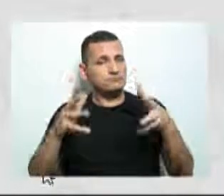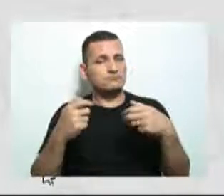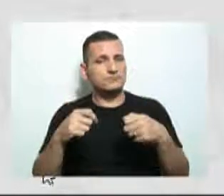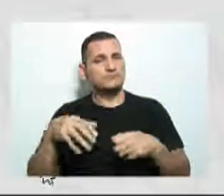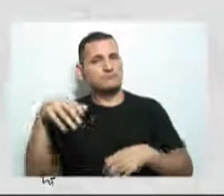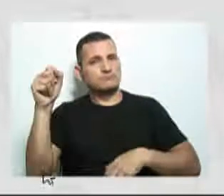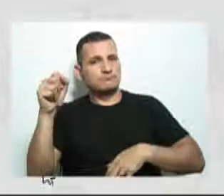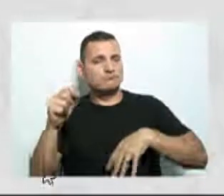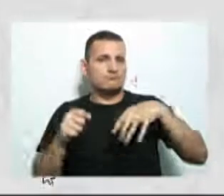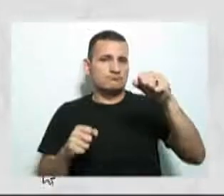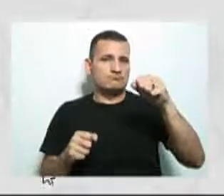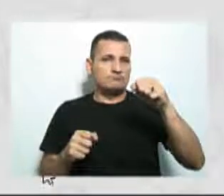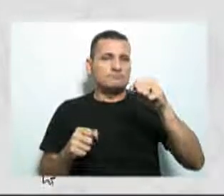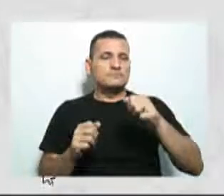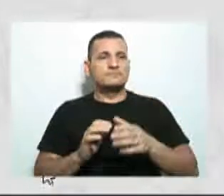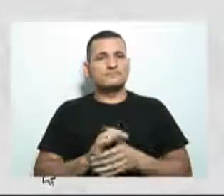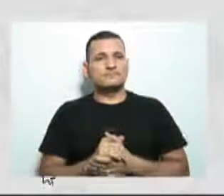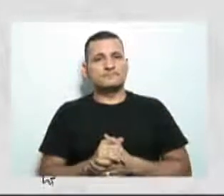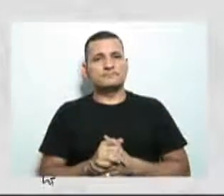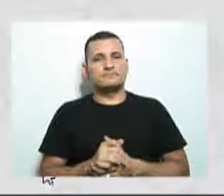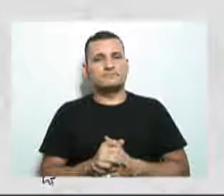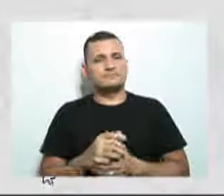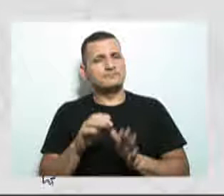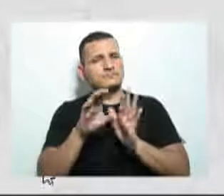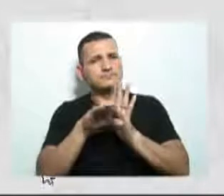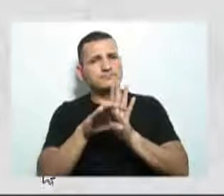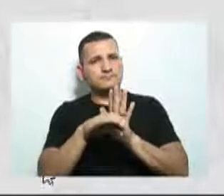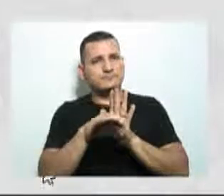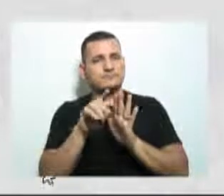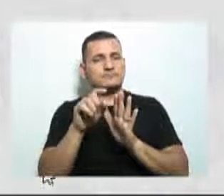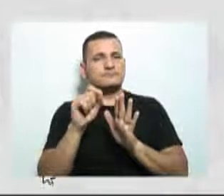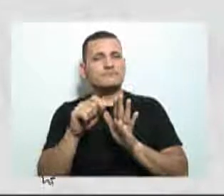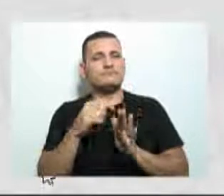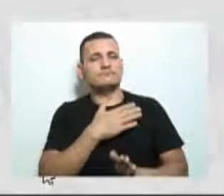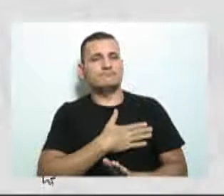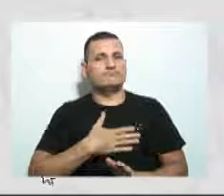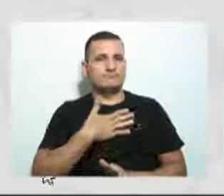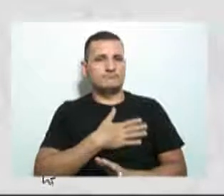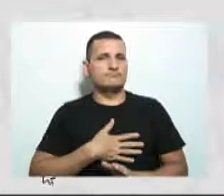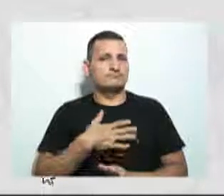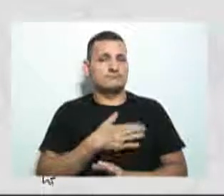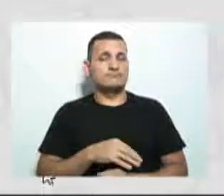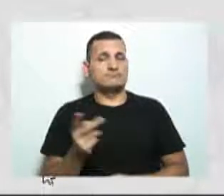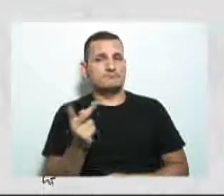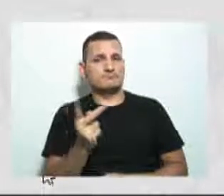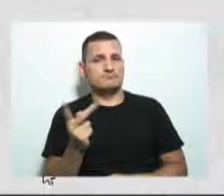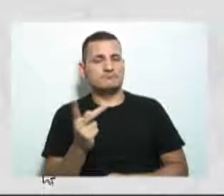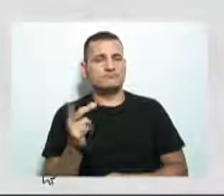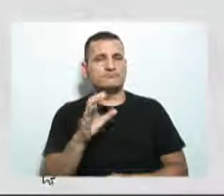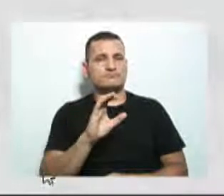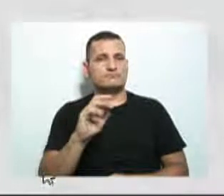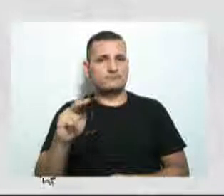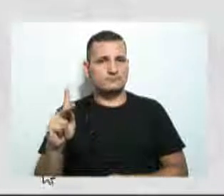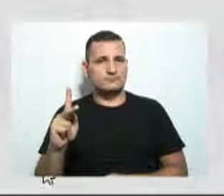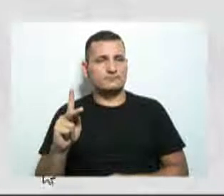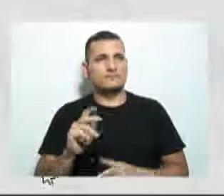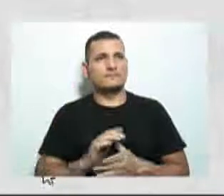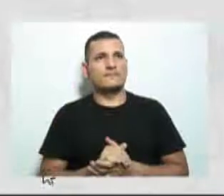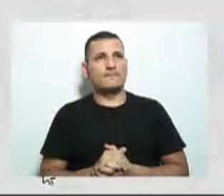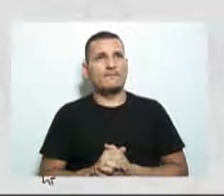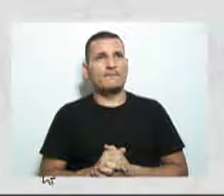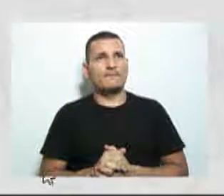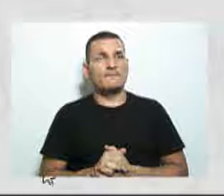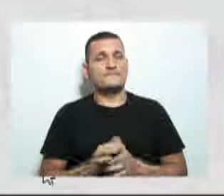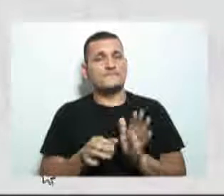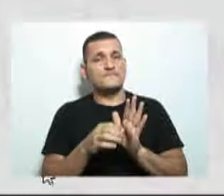ganhar, tá certo? Uma vez que este conceito busca a satisfação de ambos no cooperativismo. Olha aí, uma